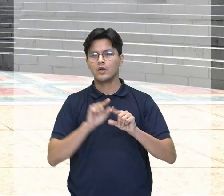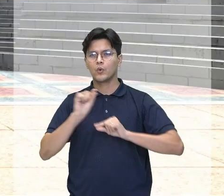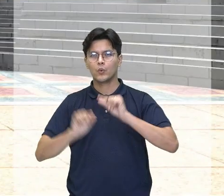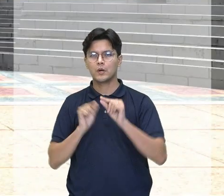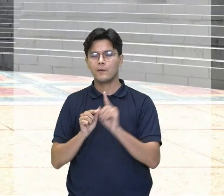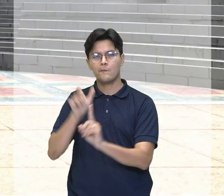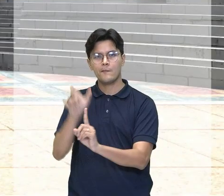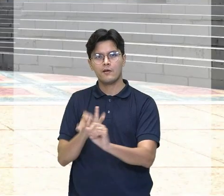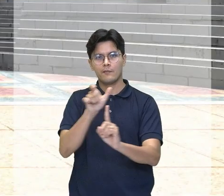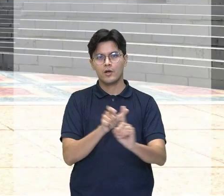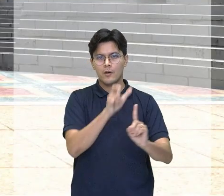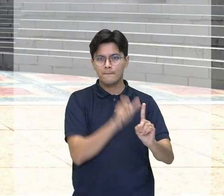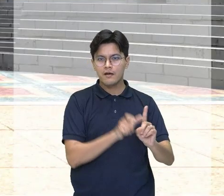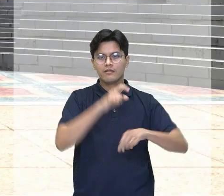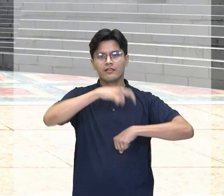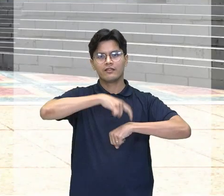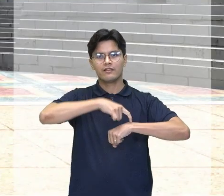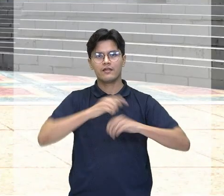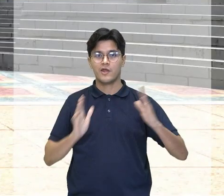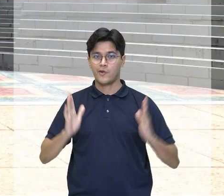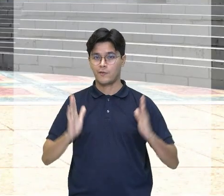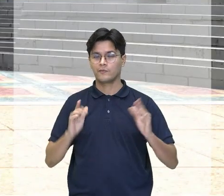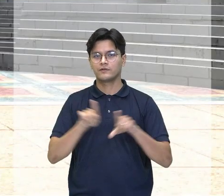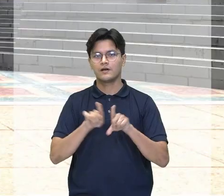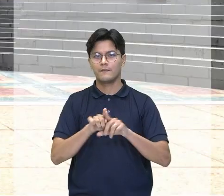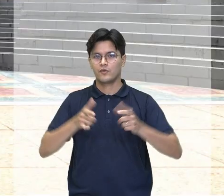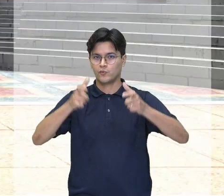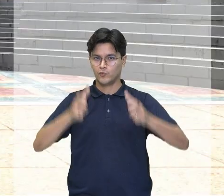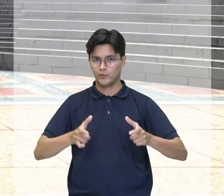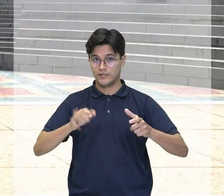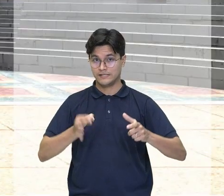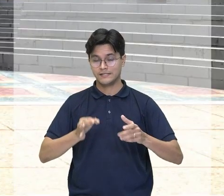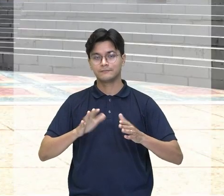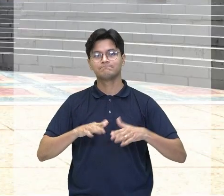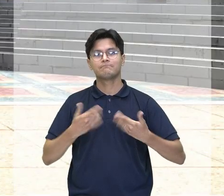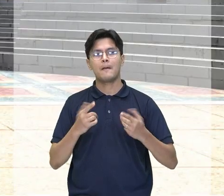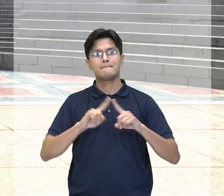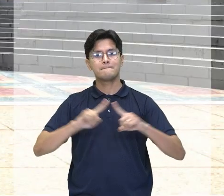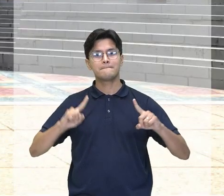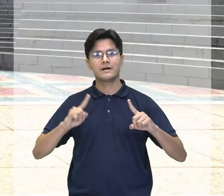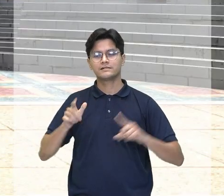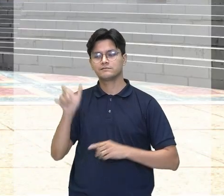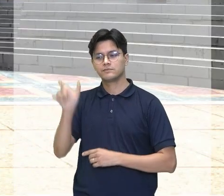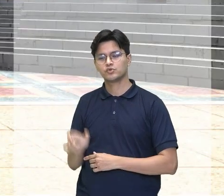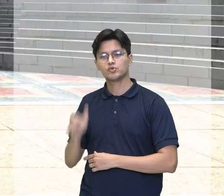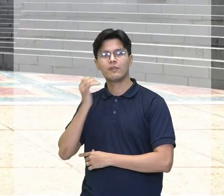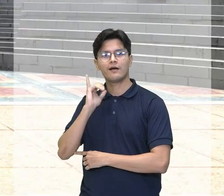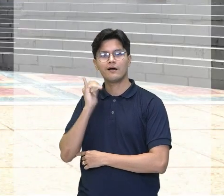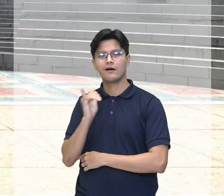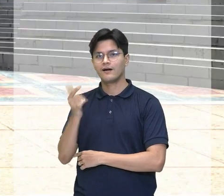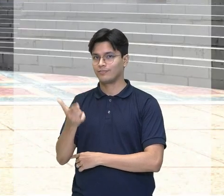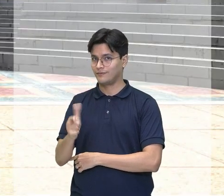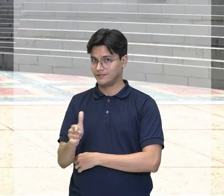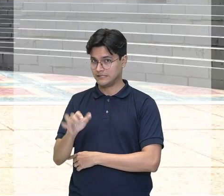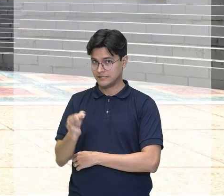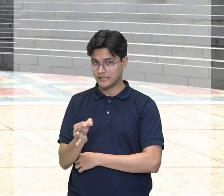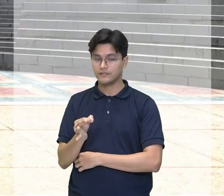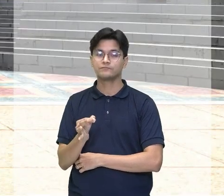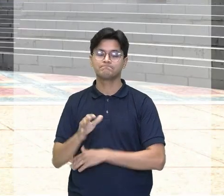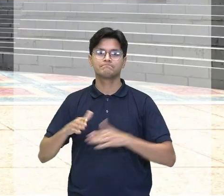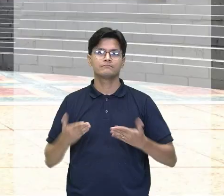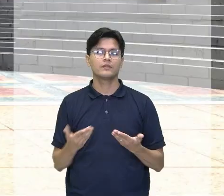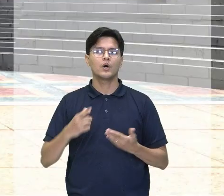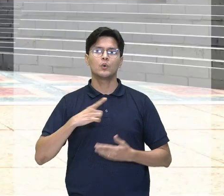dispensa narrador, tá bom? Então, olha só, ele é escrito para ser representado por atores. Aquelas pessoas